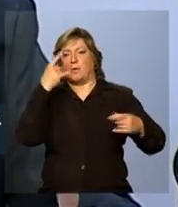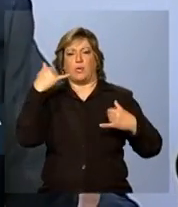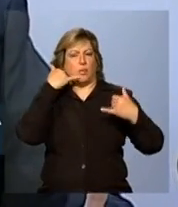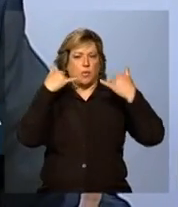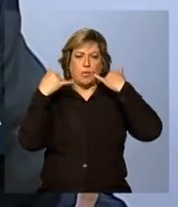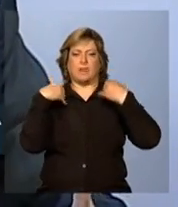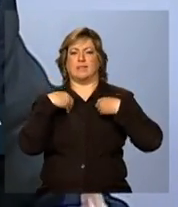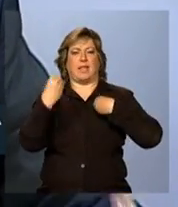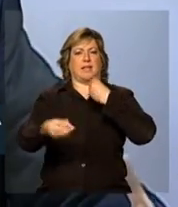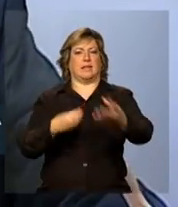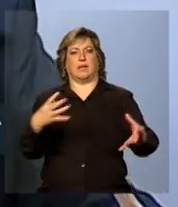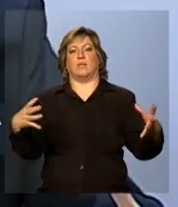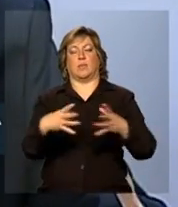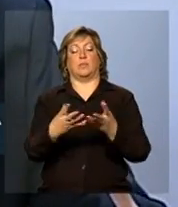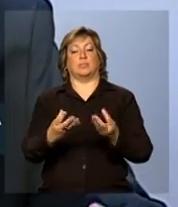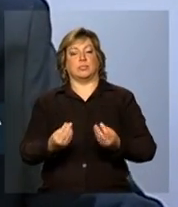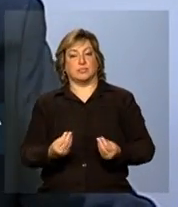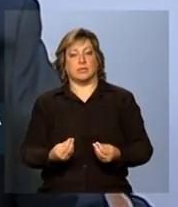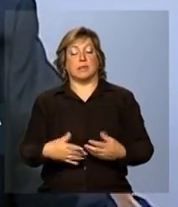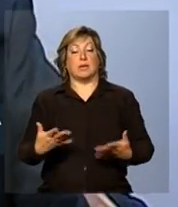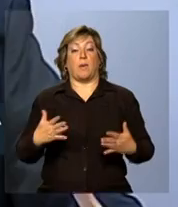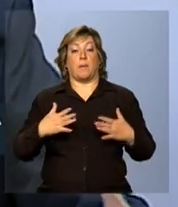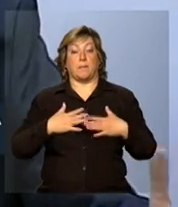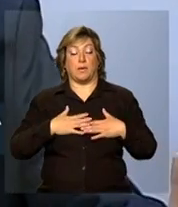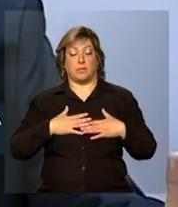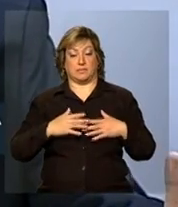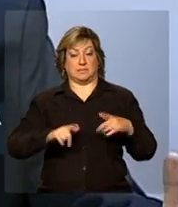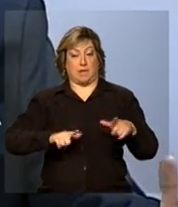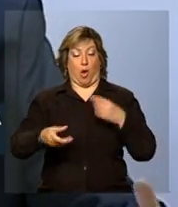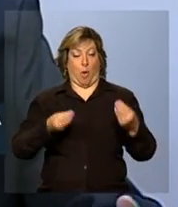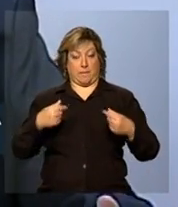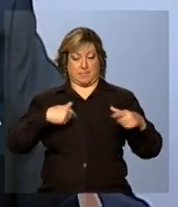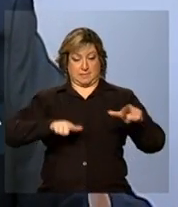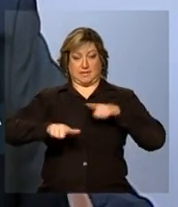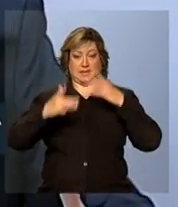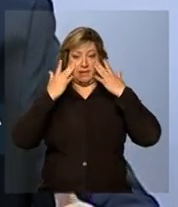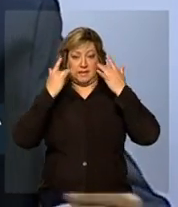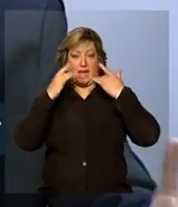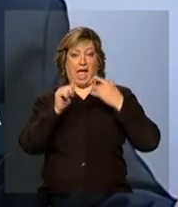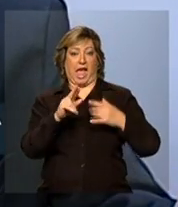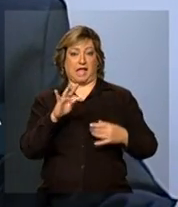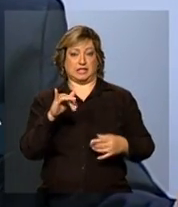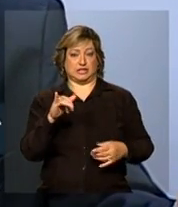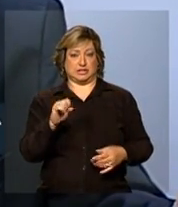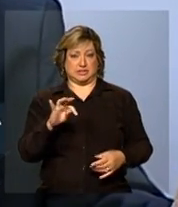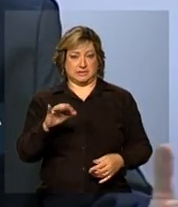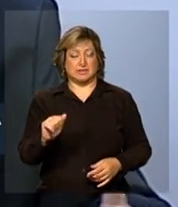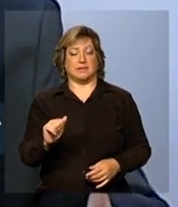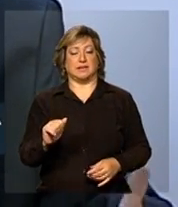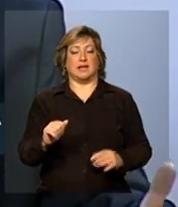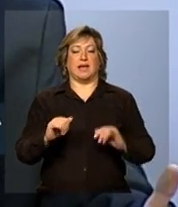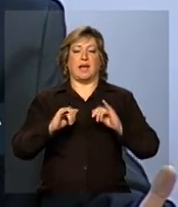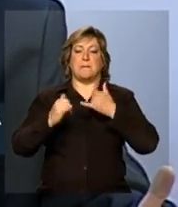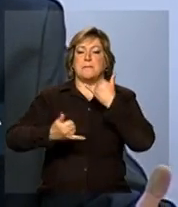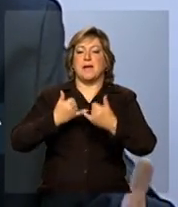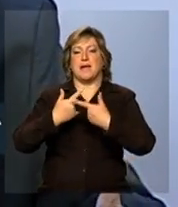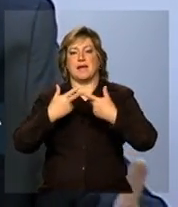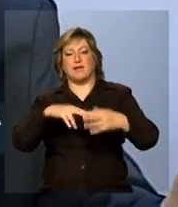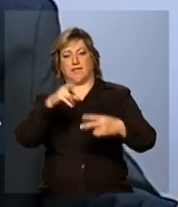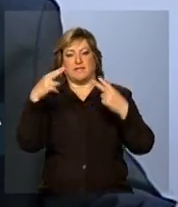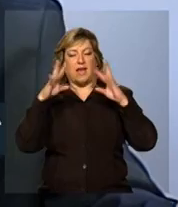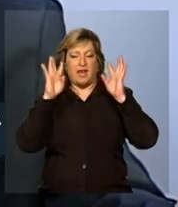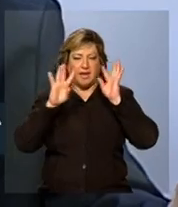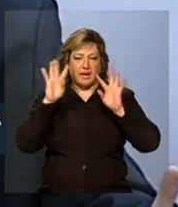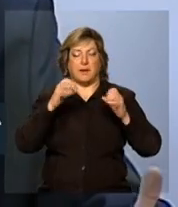Então, minha função como um artista, além de entreter os senhores, é também poder servir